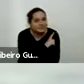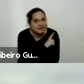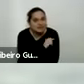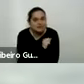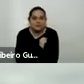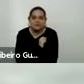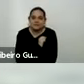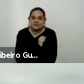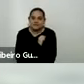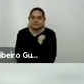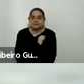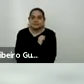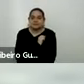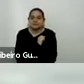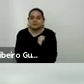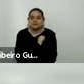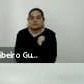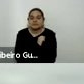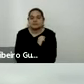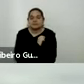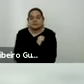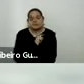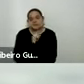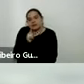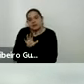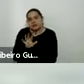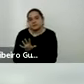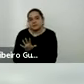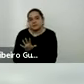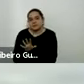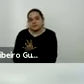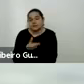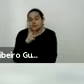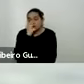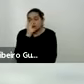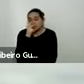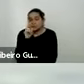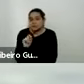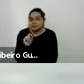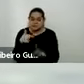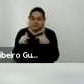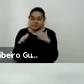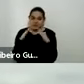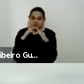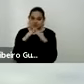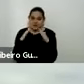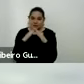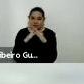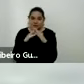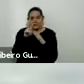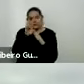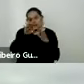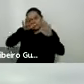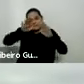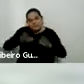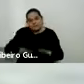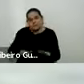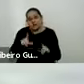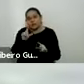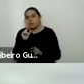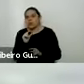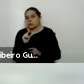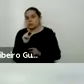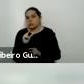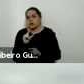Então, de fato, é isso aí. Eu acho o seguinte, o home office ele veio para ficar, em parte. Não vai ser nesse tamanho